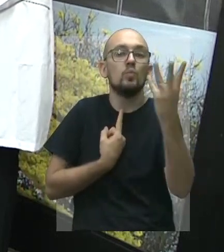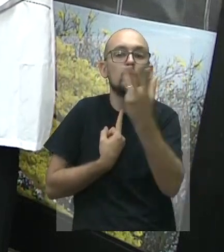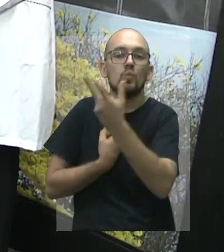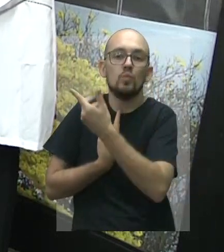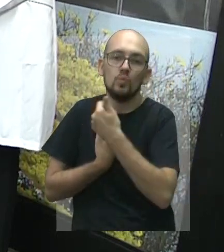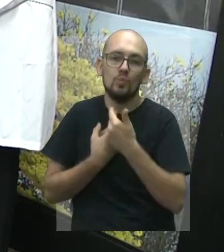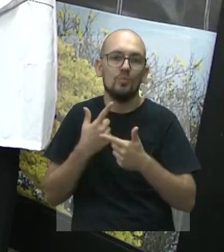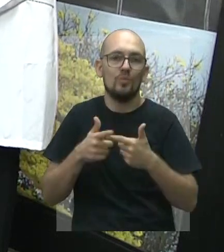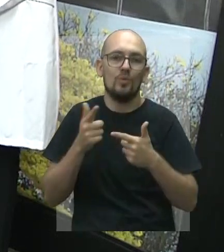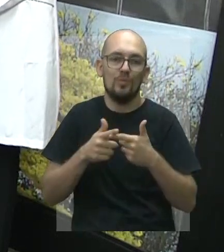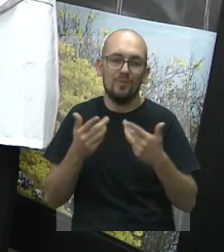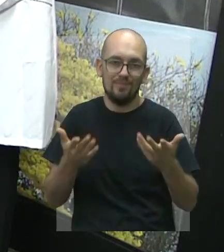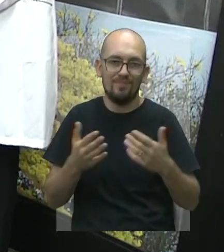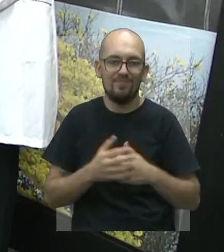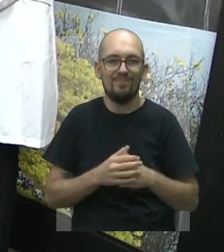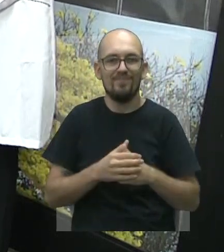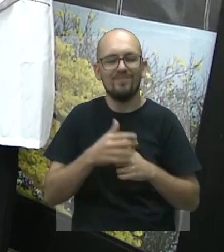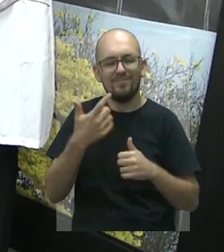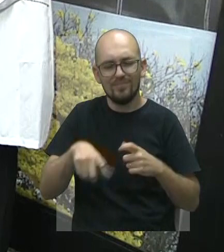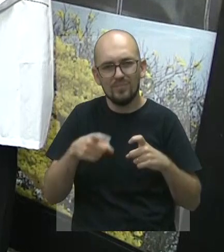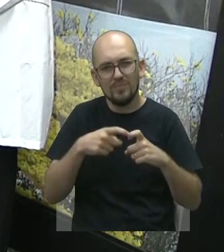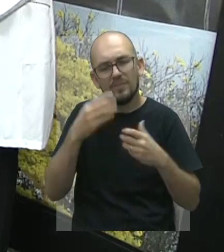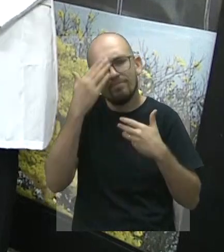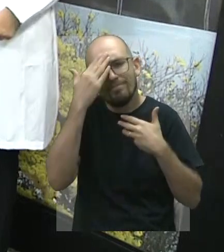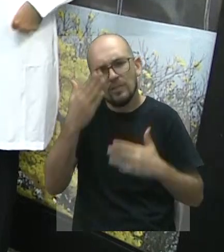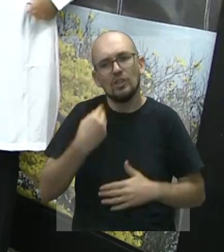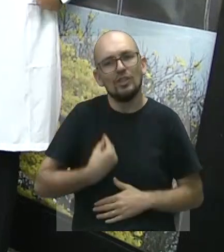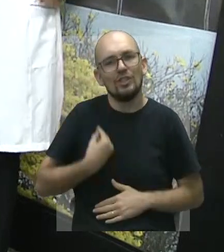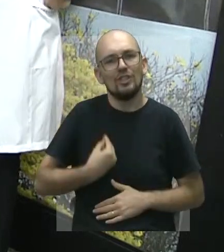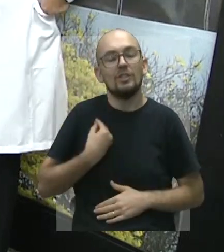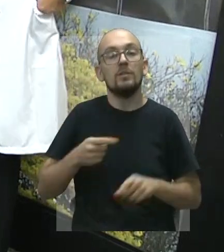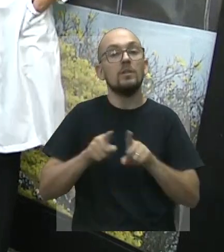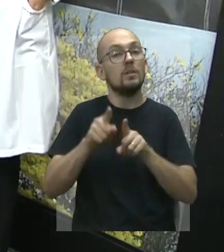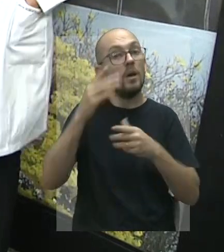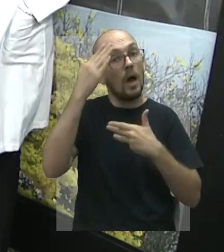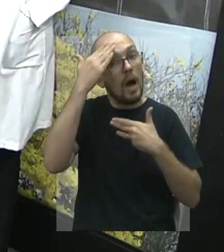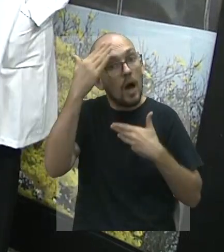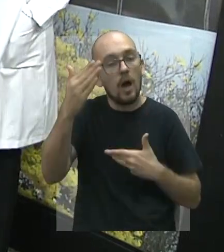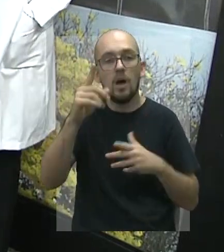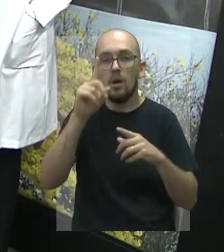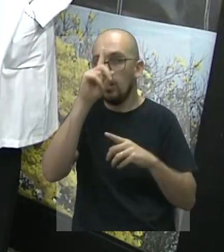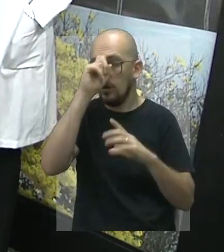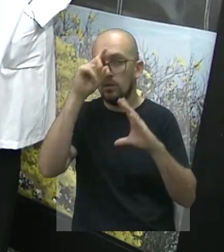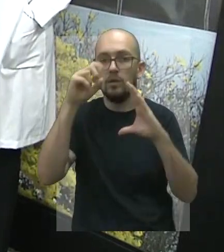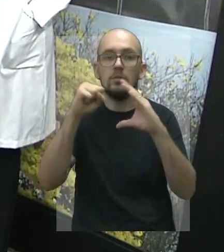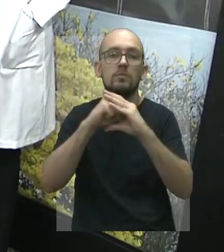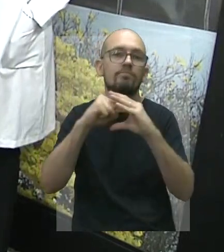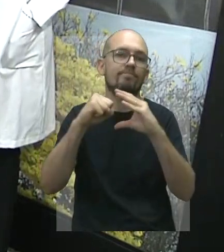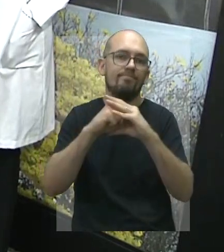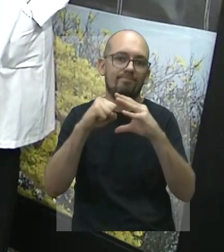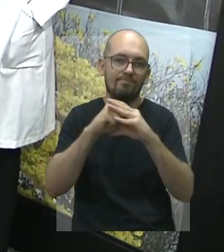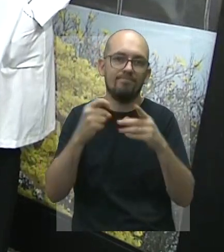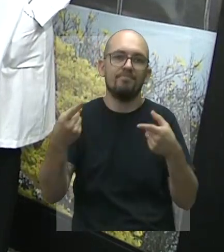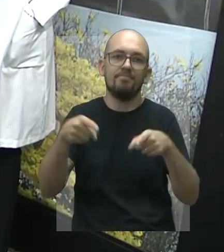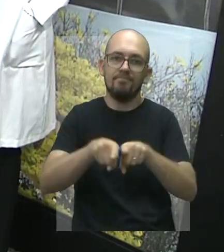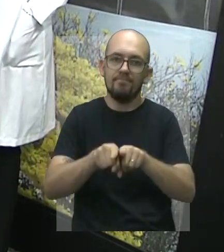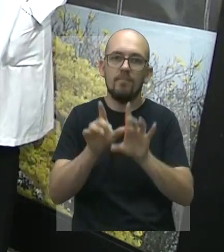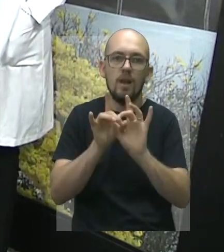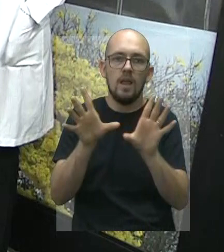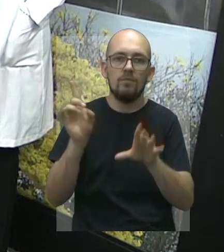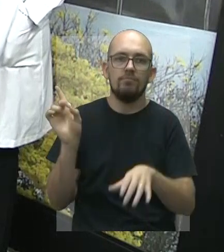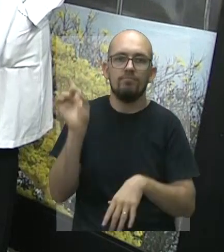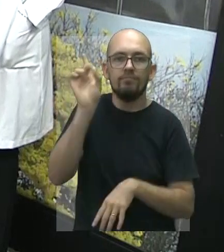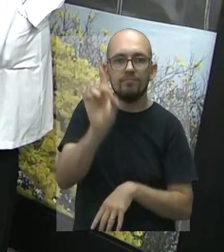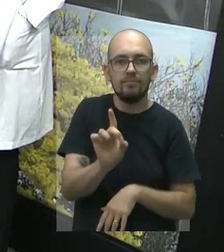atual. Doutora, mais uma vez eu quero agradecer a sua participação. Nosso agradecimento também à Santa Casa de Jaú pela parceria, pela